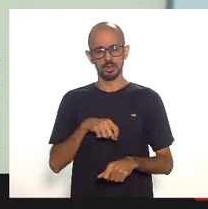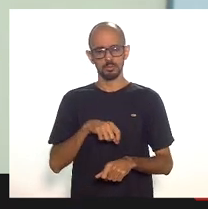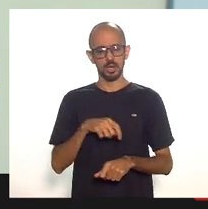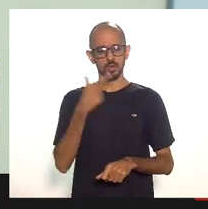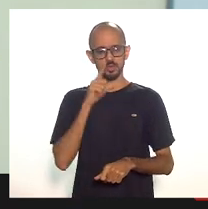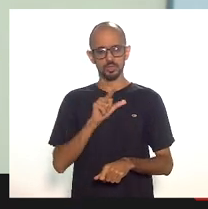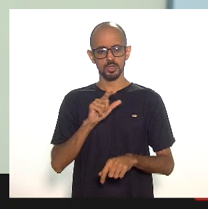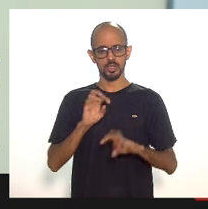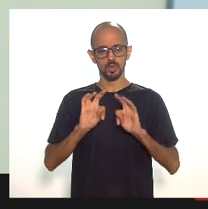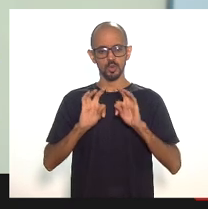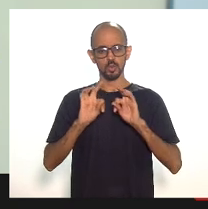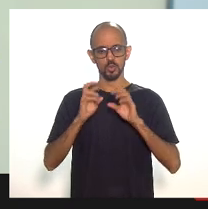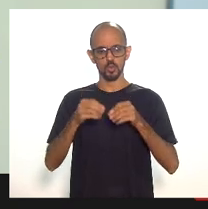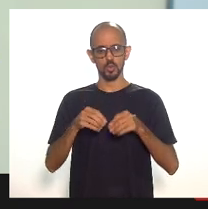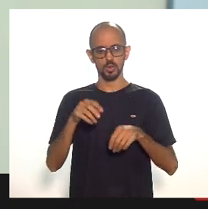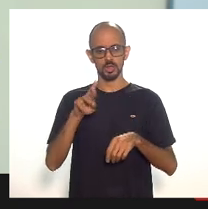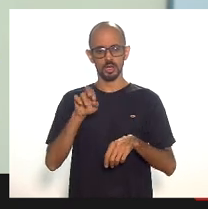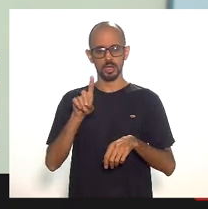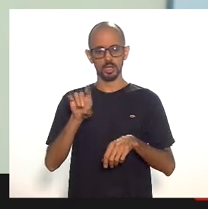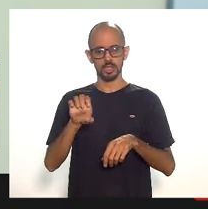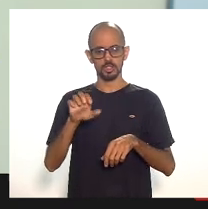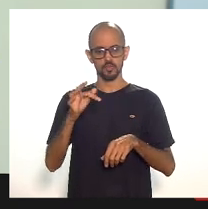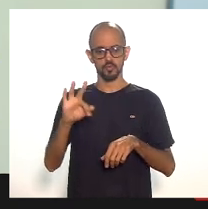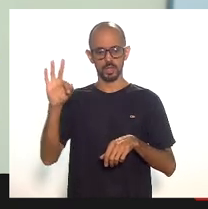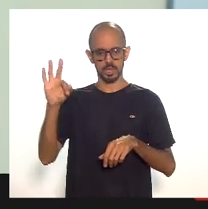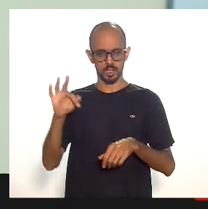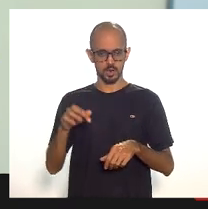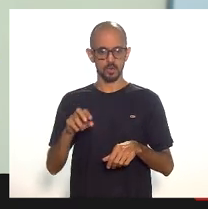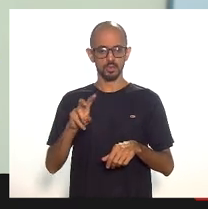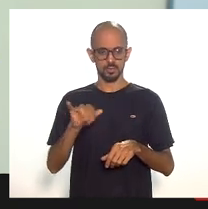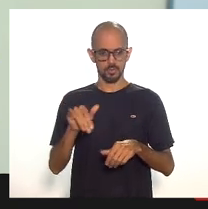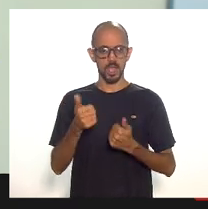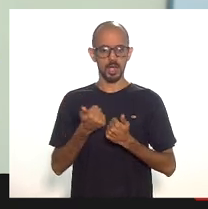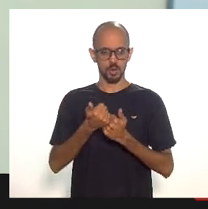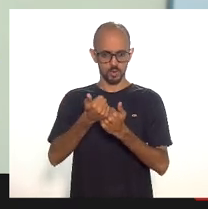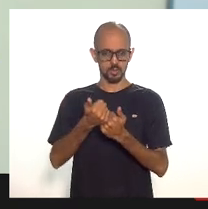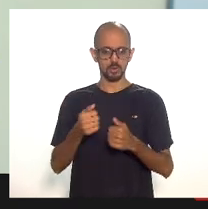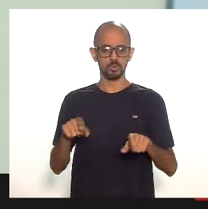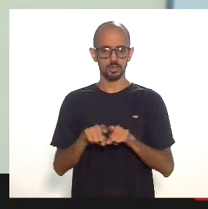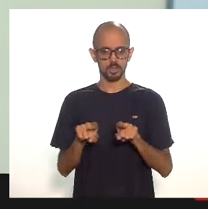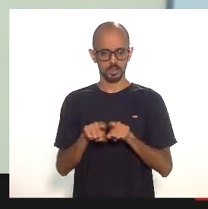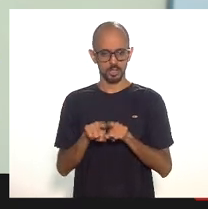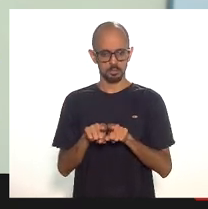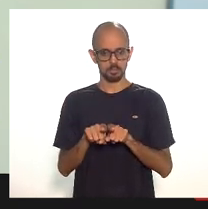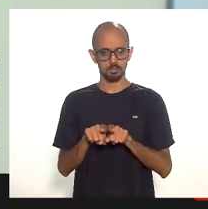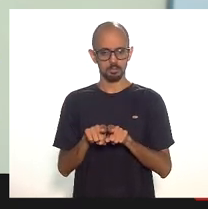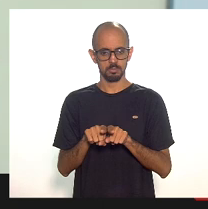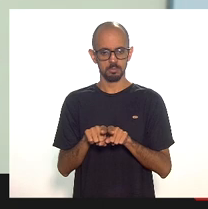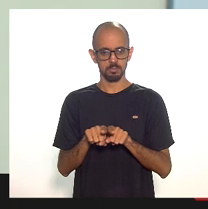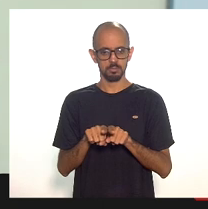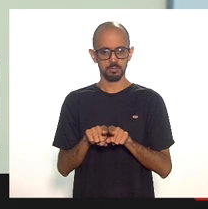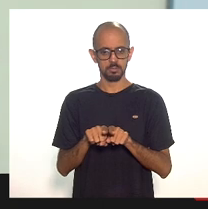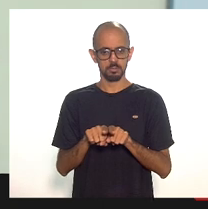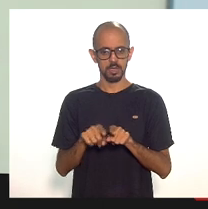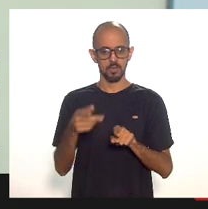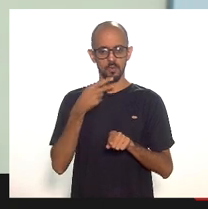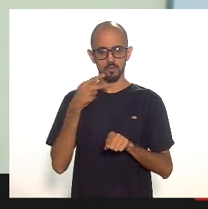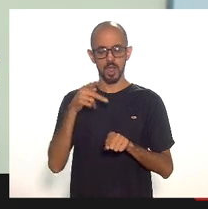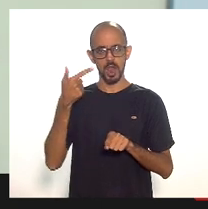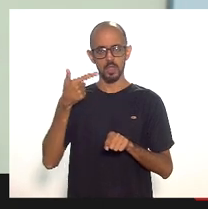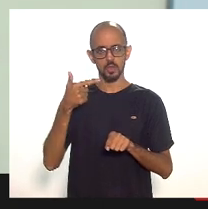federal. Então, isso aí vai contribuir, inclusive, com a fala do último